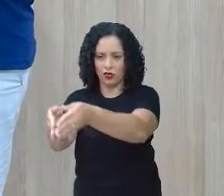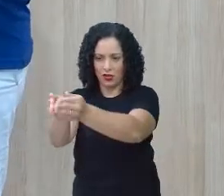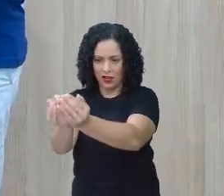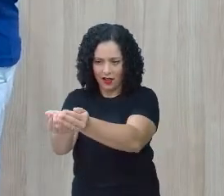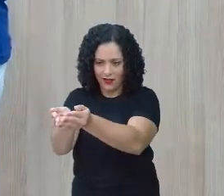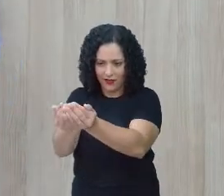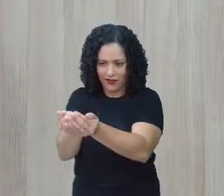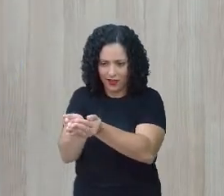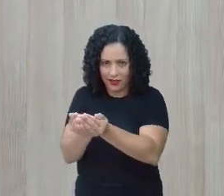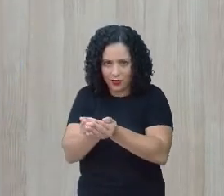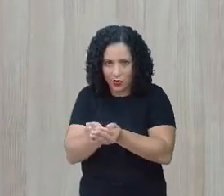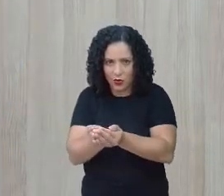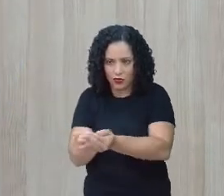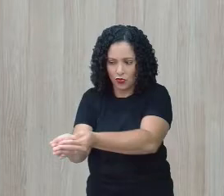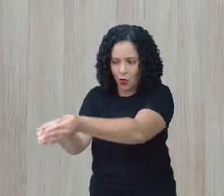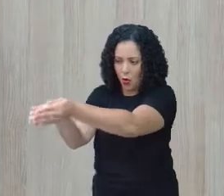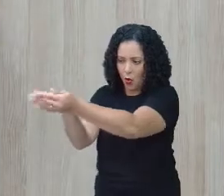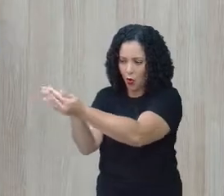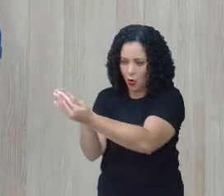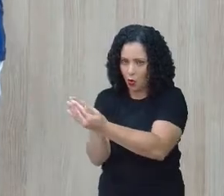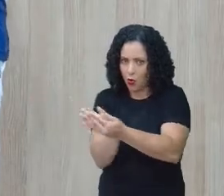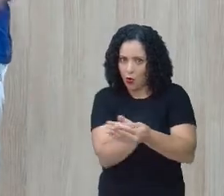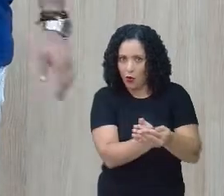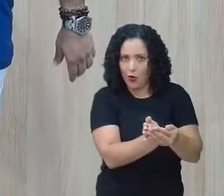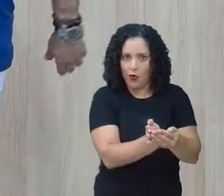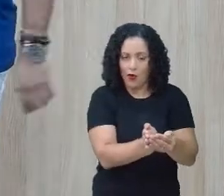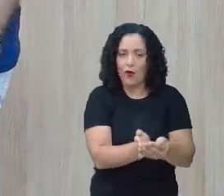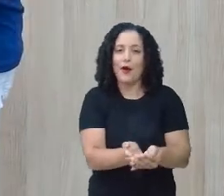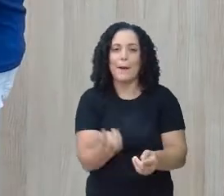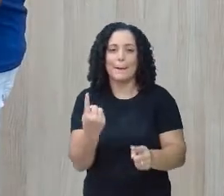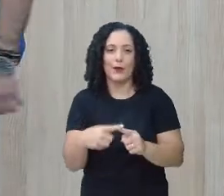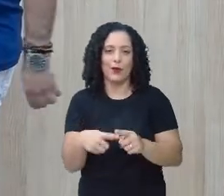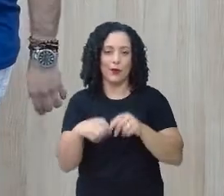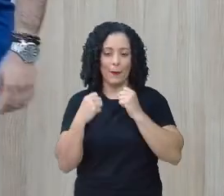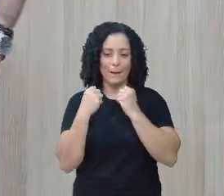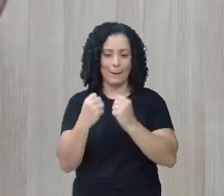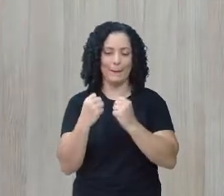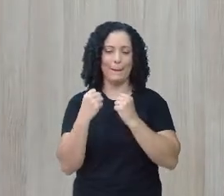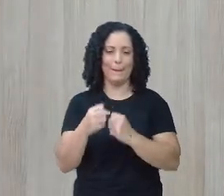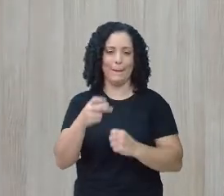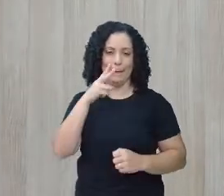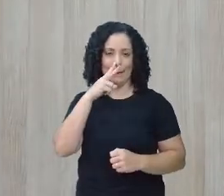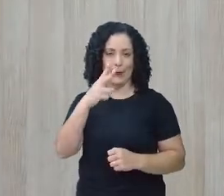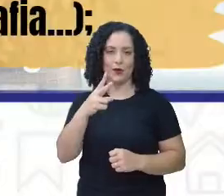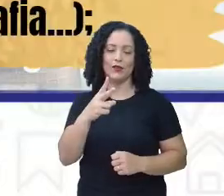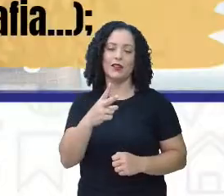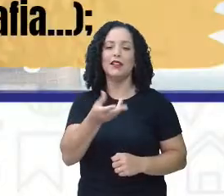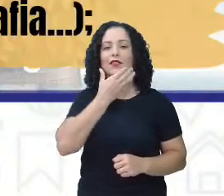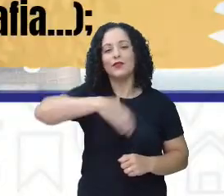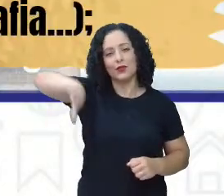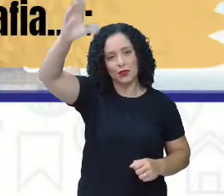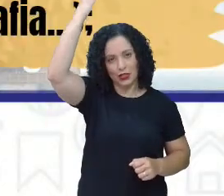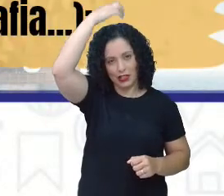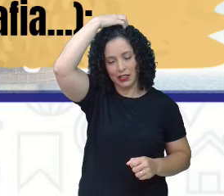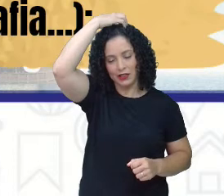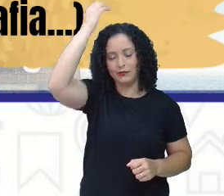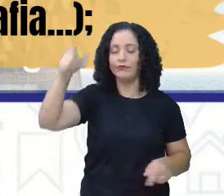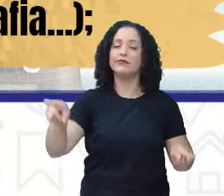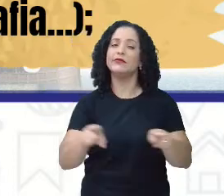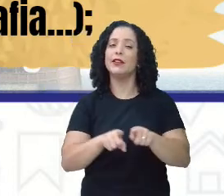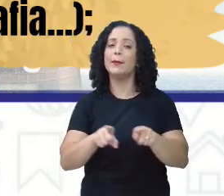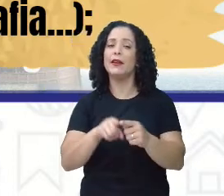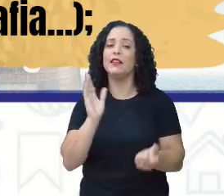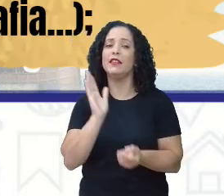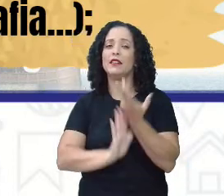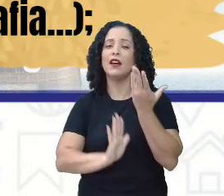né, dessa ideia também de fortalecimento do poder real. E contribuiu para isso também o surgimento de